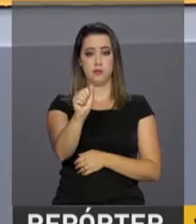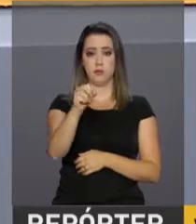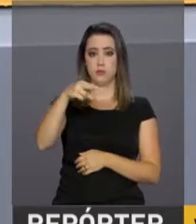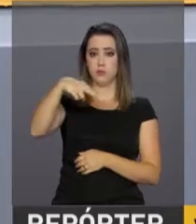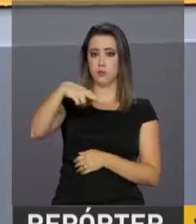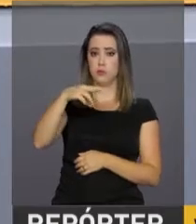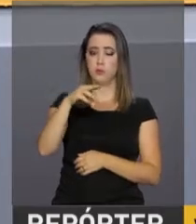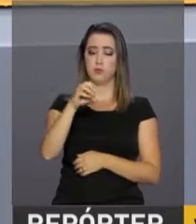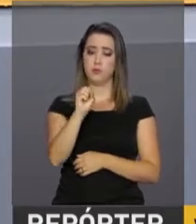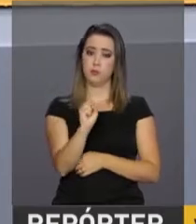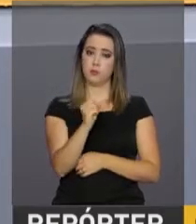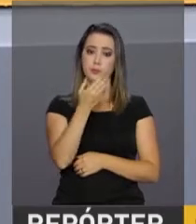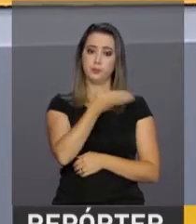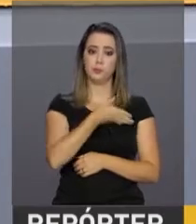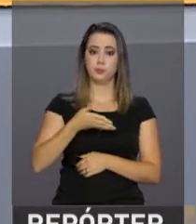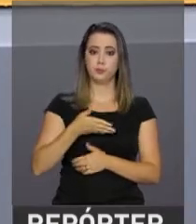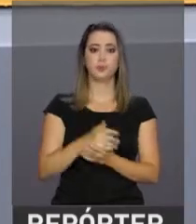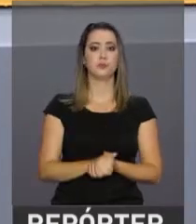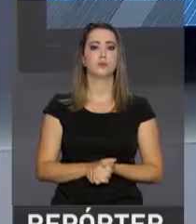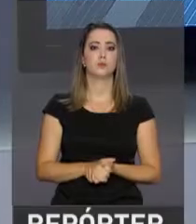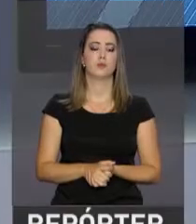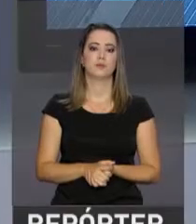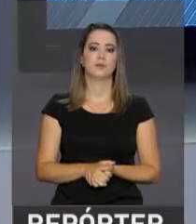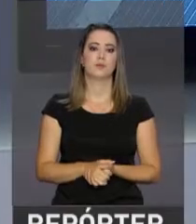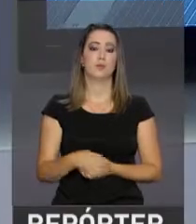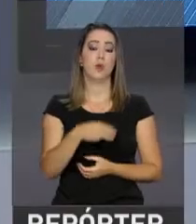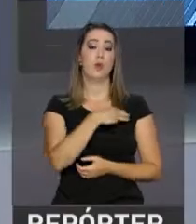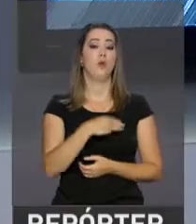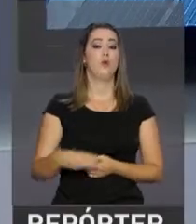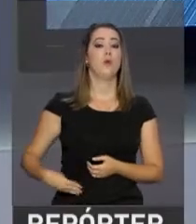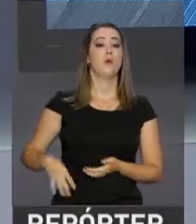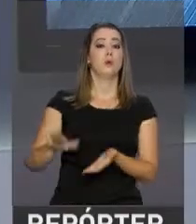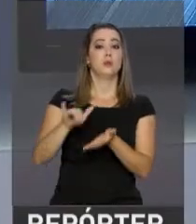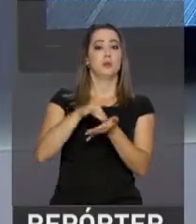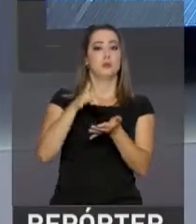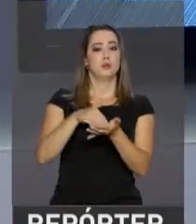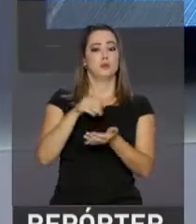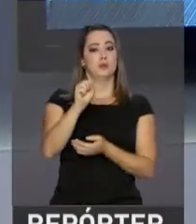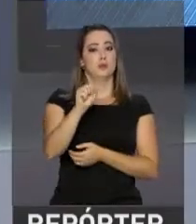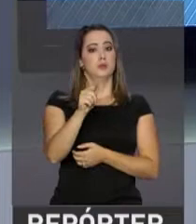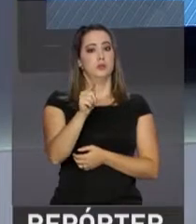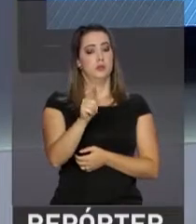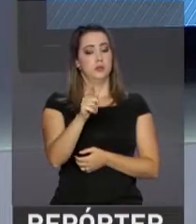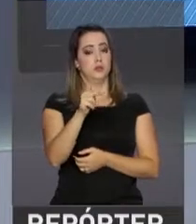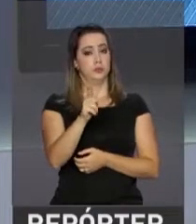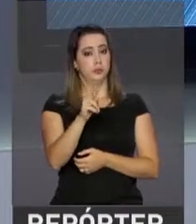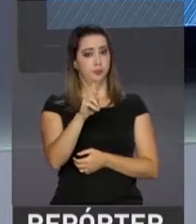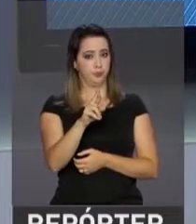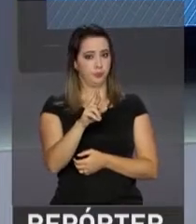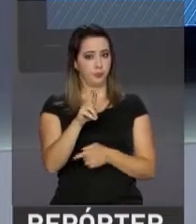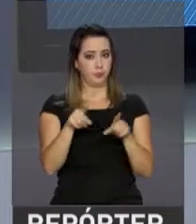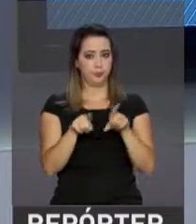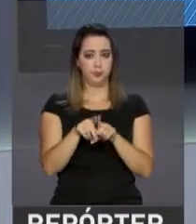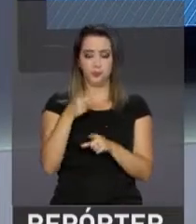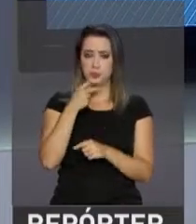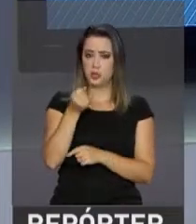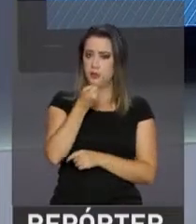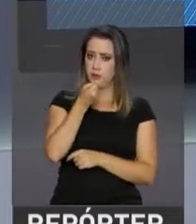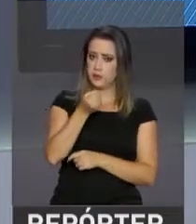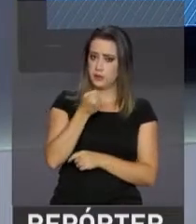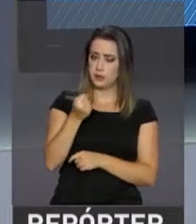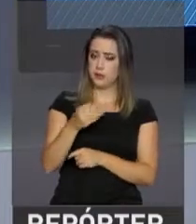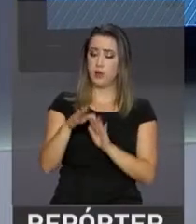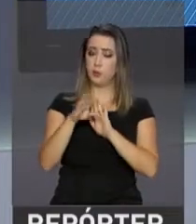de saúde suplementar o ministro da secretaria geral da presidência da república moreira franco foi o entrevistado